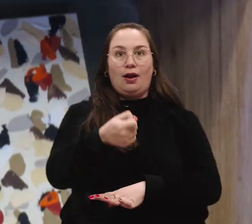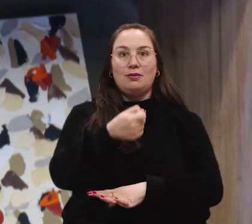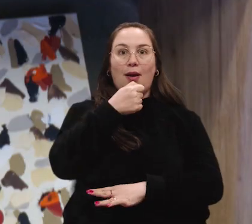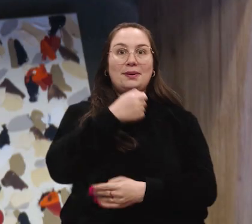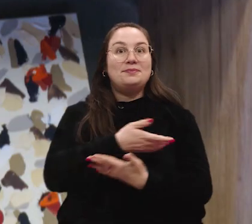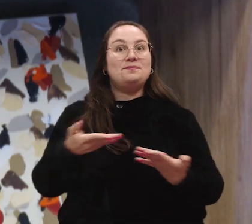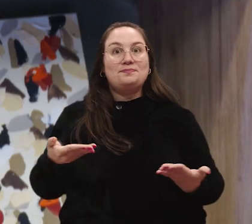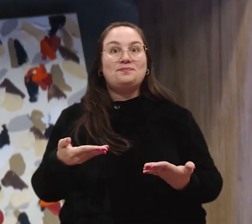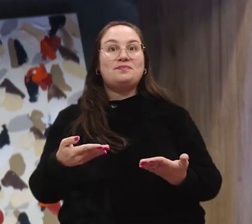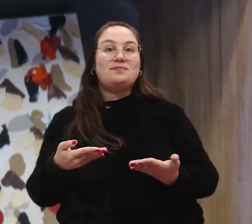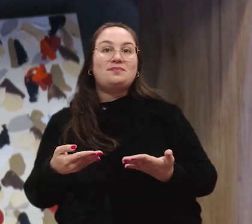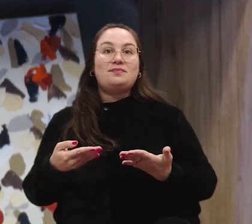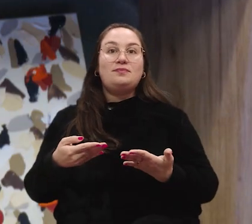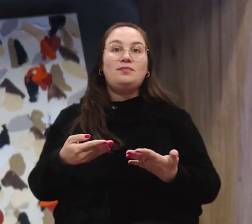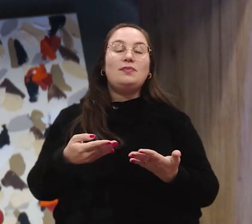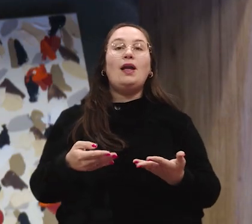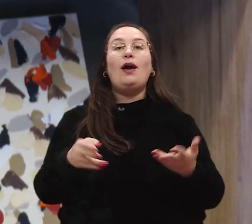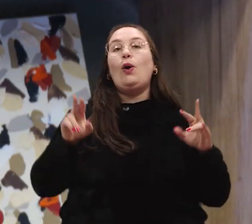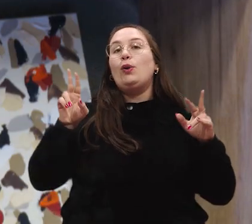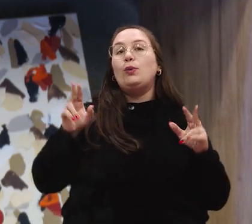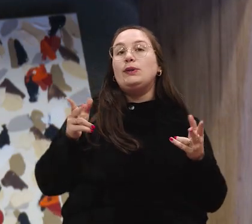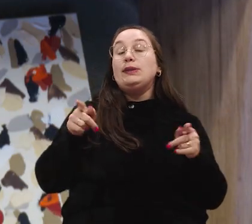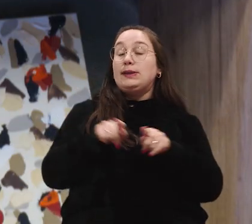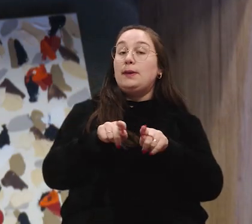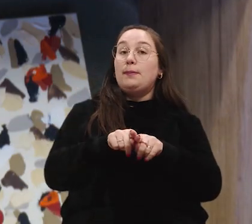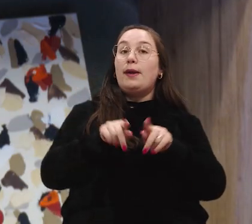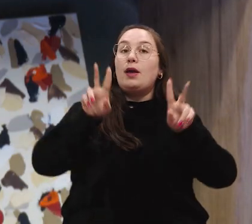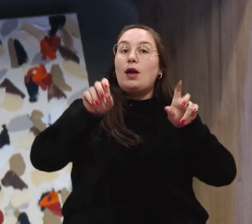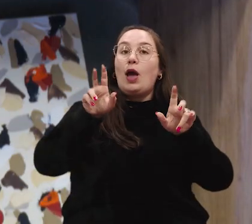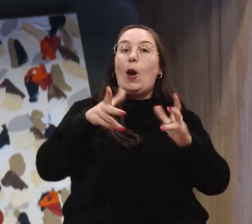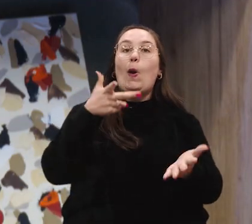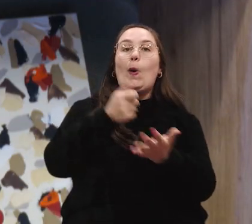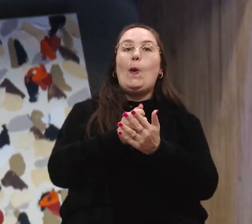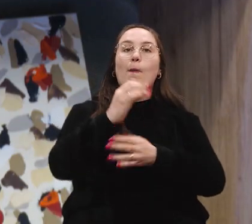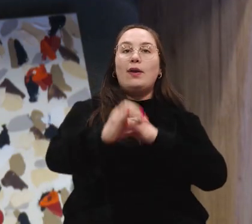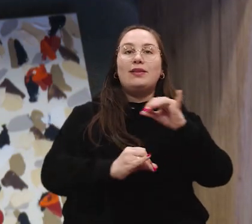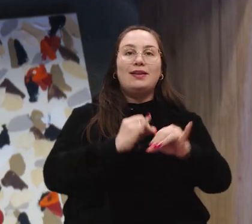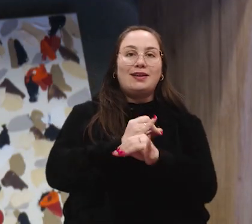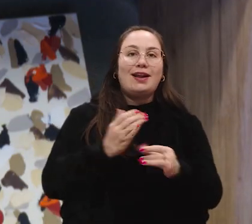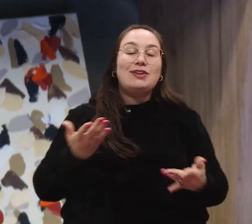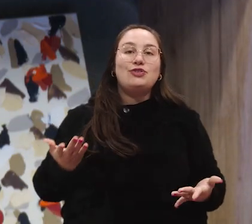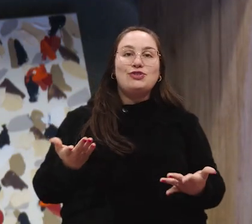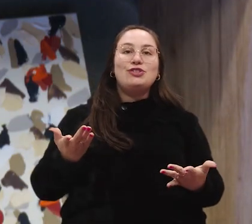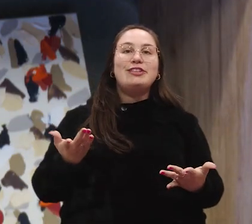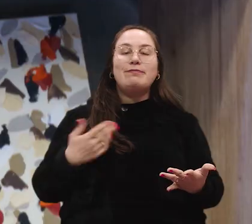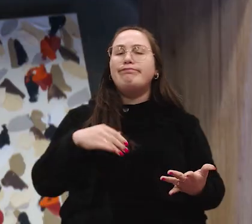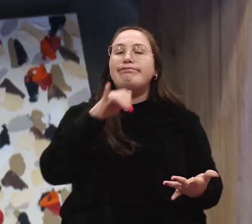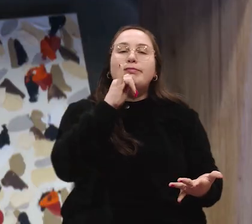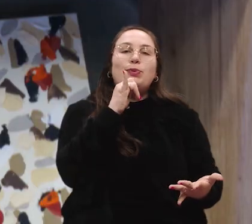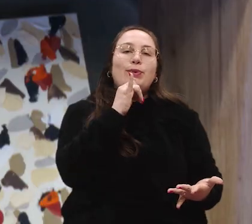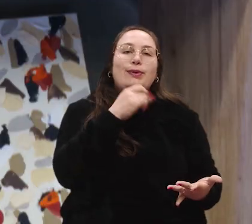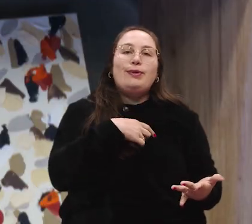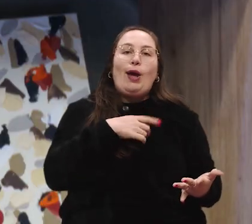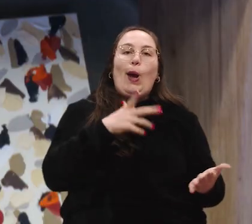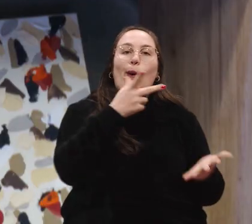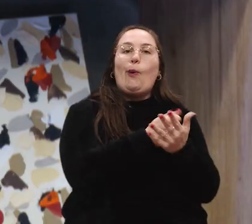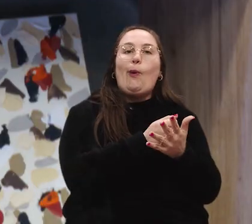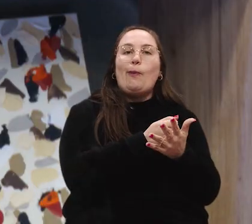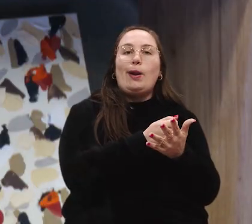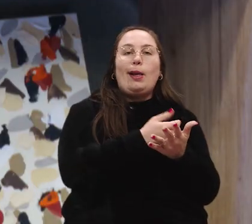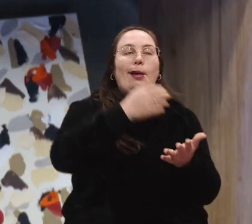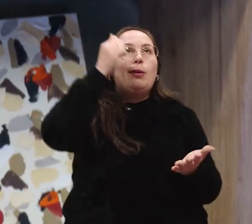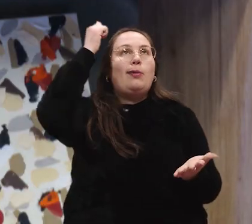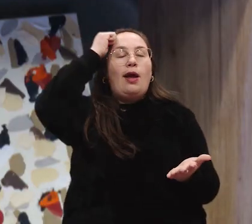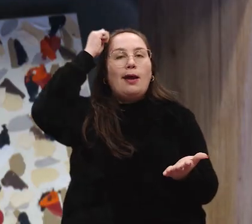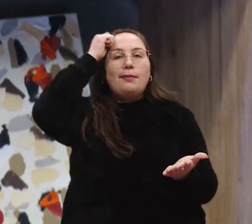volta, aí, né? Agora vamos entrar também, que eu acho que é uma outra pauta bem importante, das compras online. Então, por exemplo, comprei um produto e